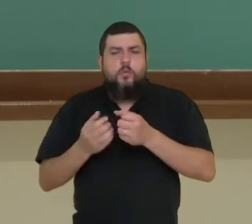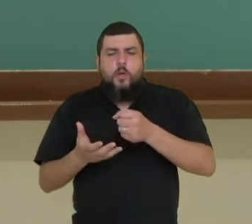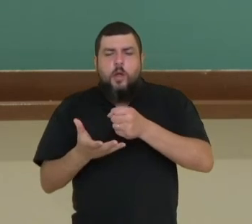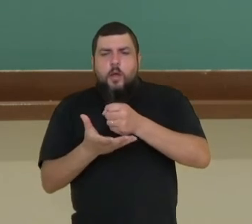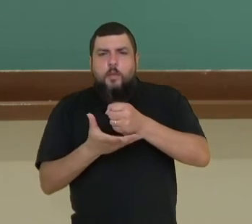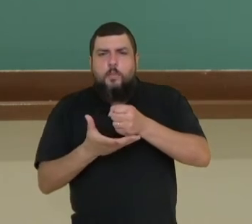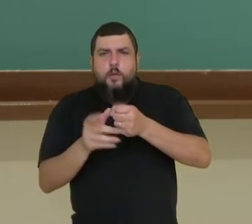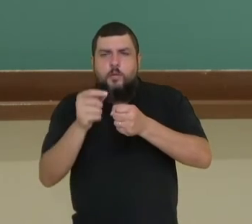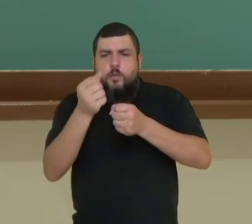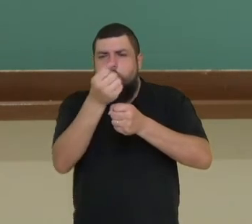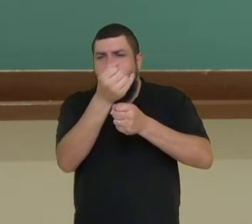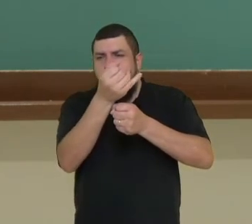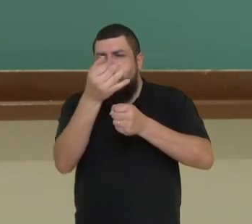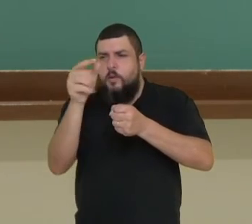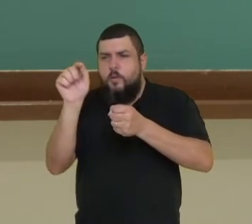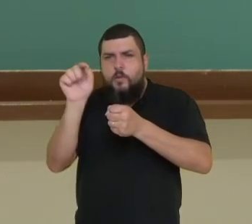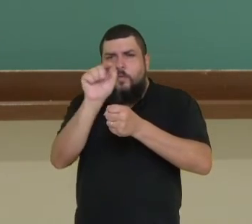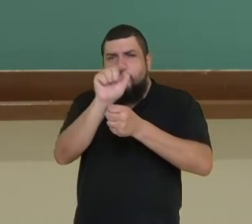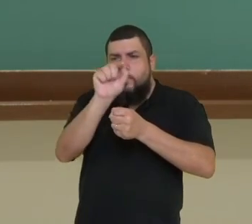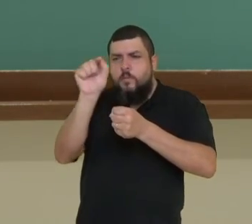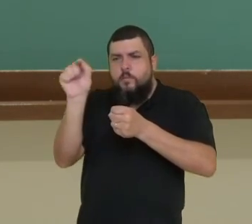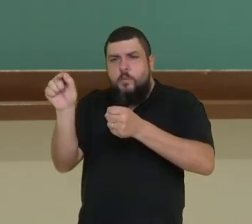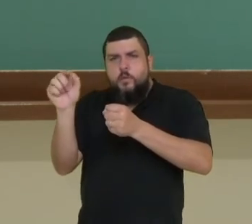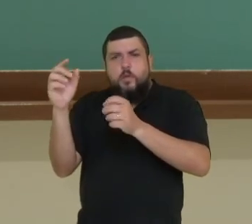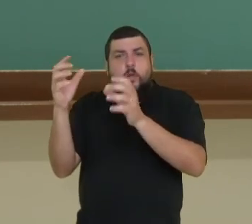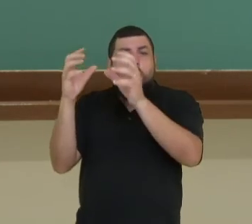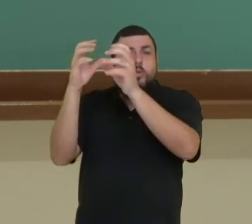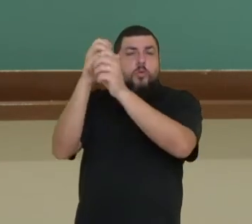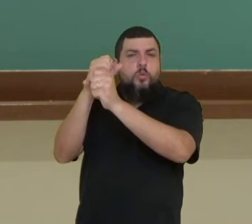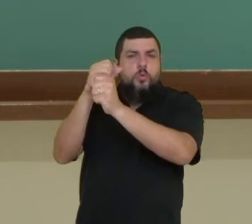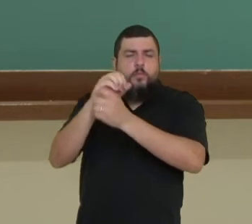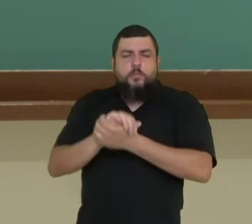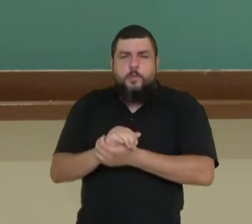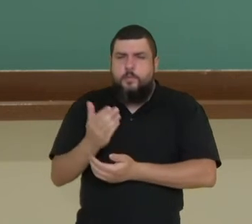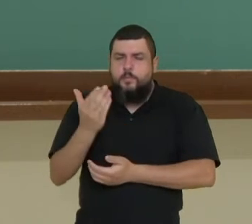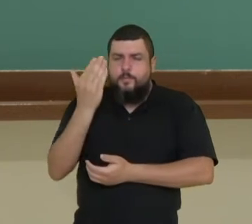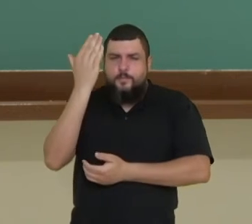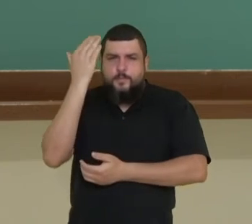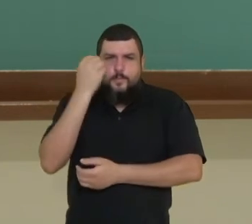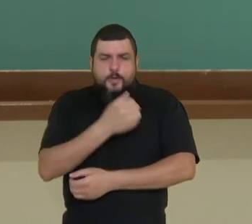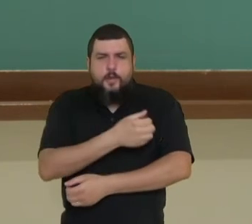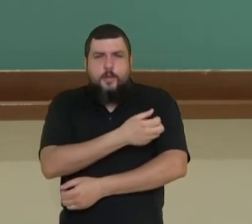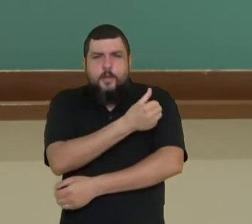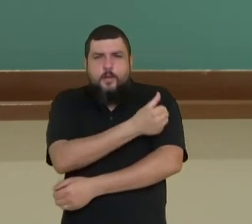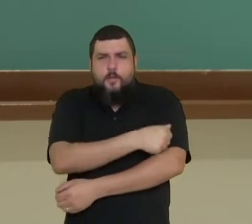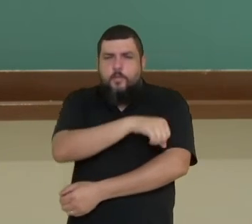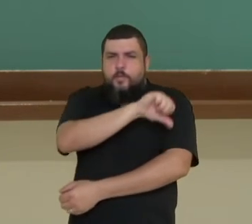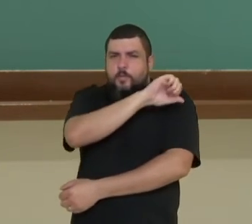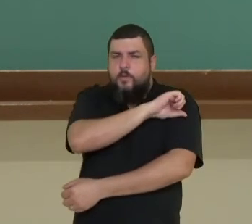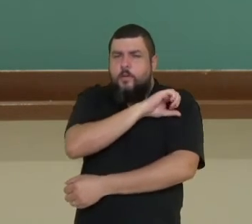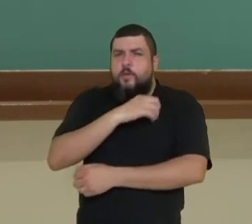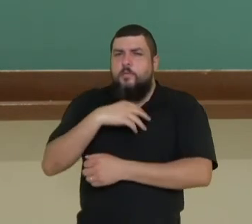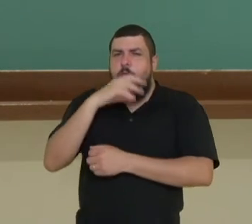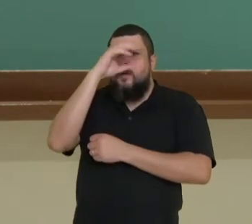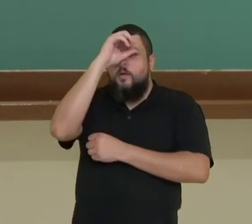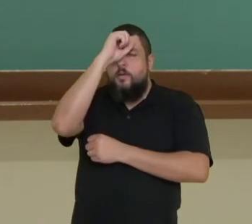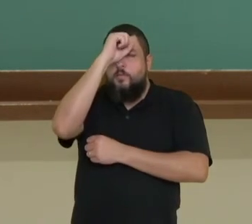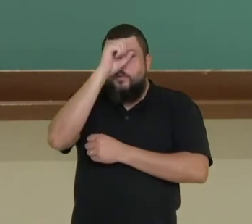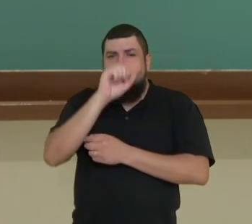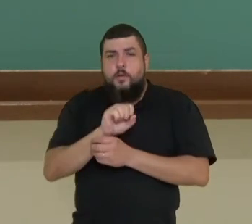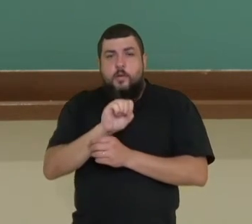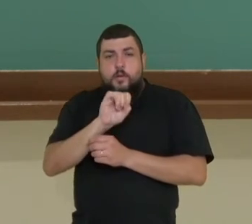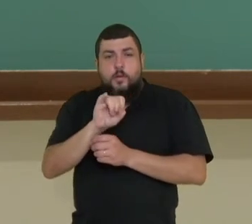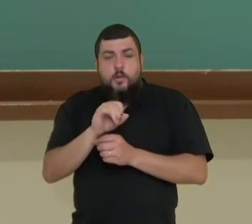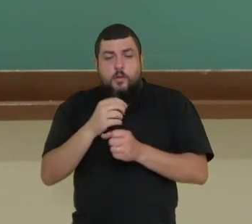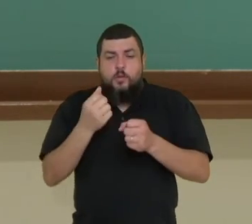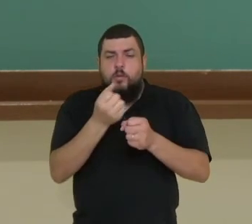e somos os expoentes, né? Então, você aprendeu lá no ensino fundamental isso aí, cara. Você, quando tem uma multiplicação